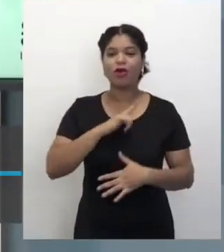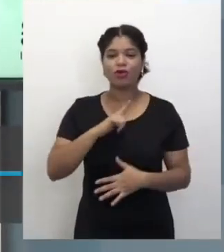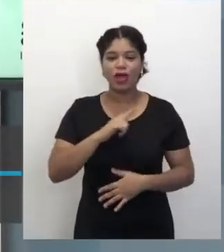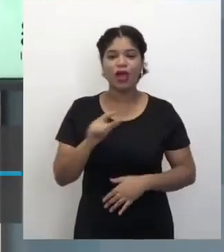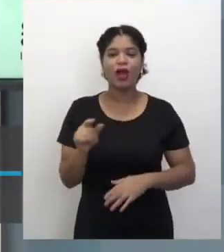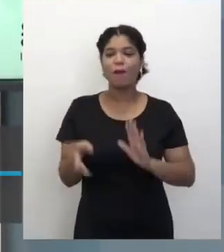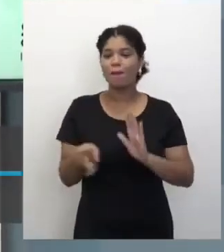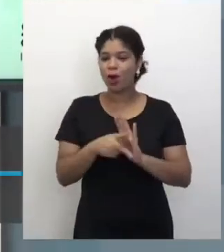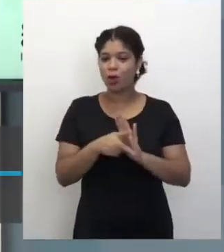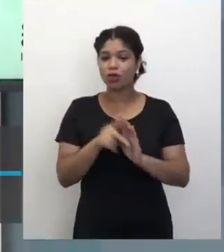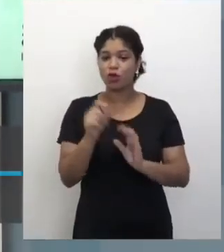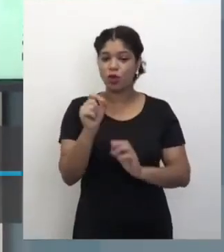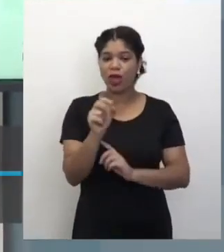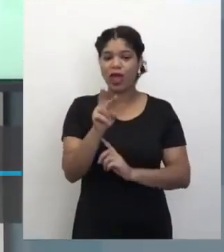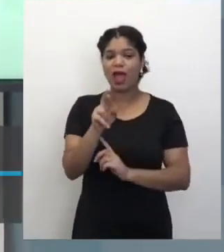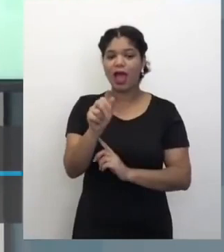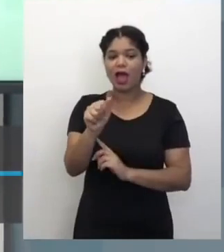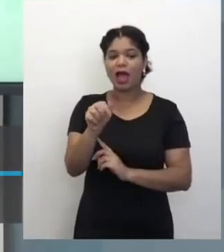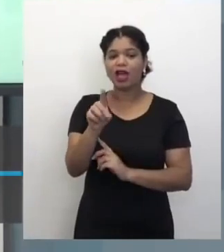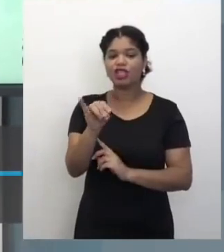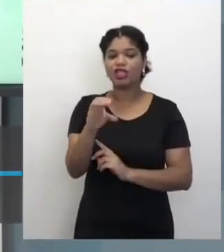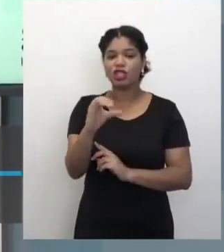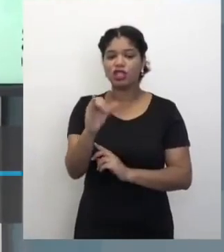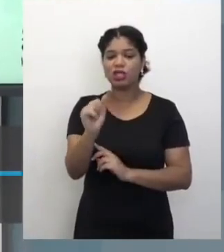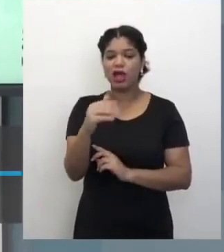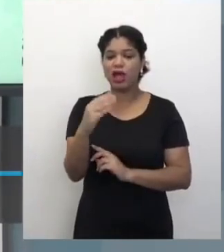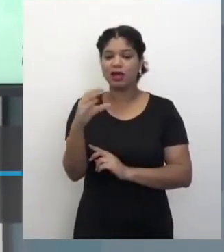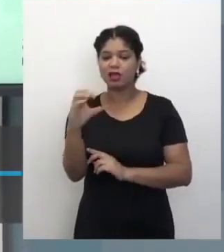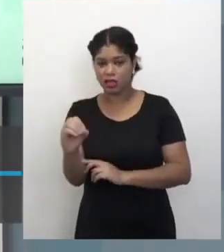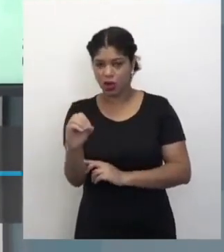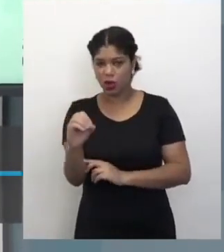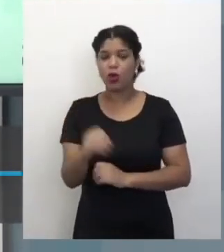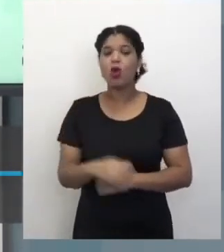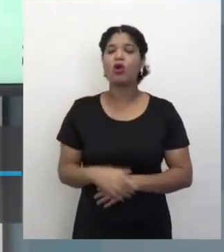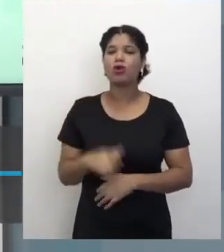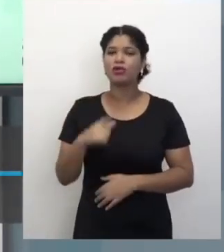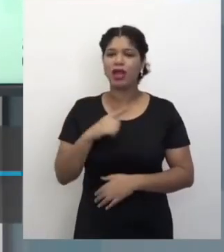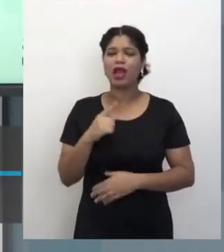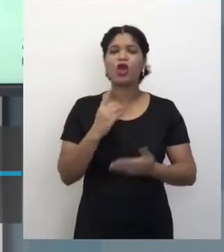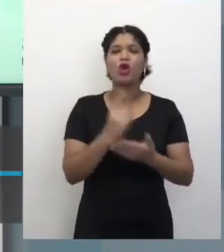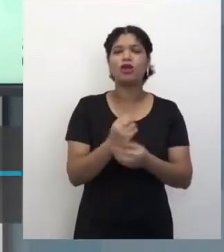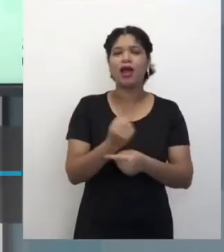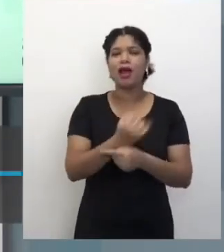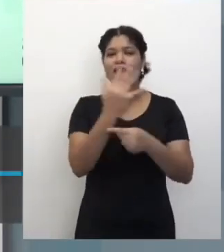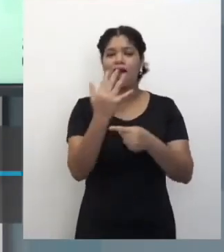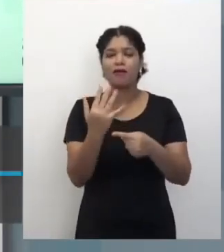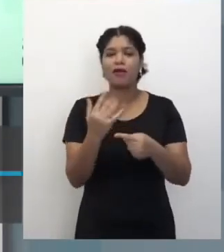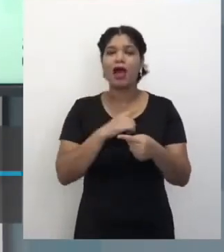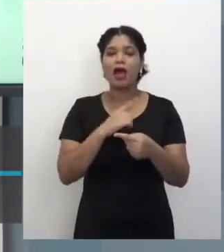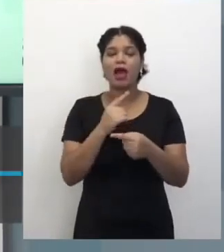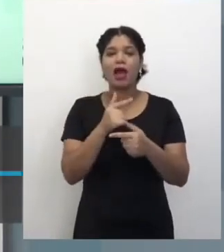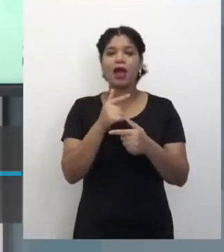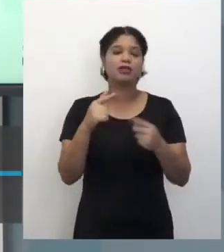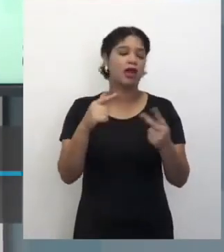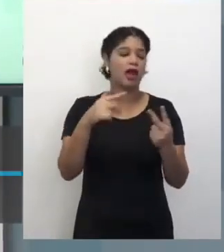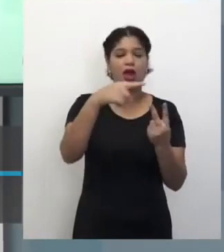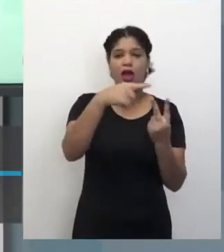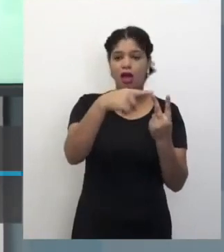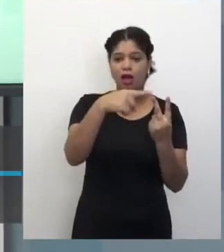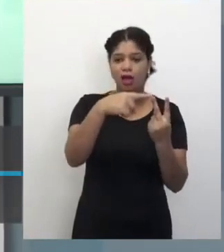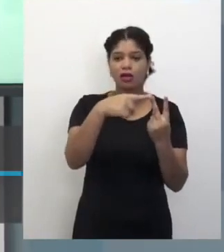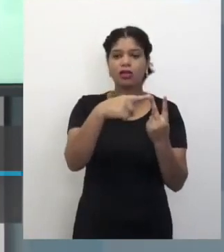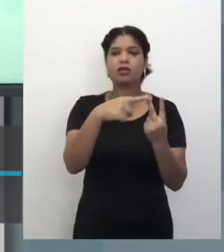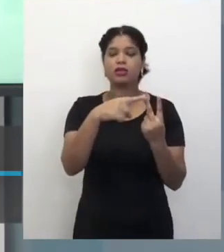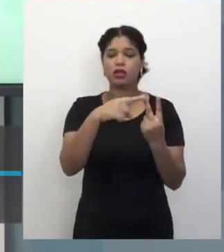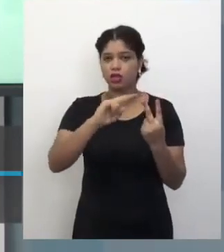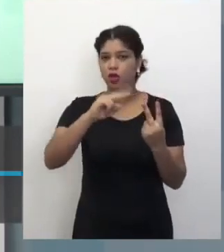operações de radiciações, tá certo? Então são aquelas operações de achar raiz quadrada, hoje a gente vai falar que tem as raízes